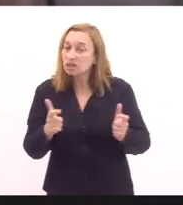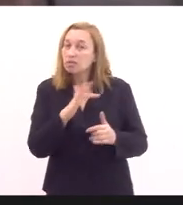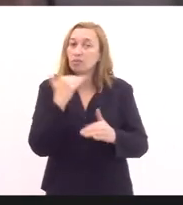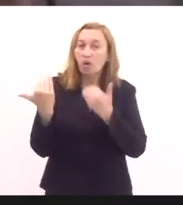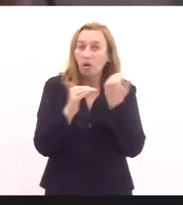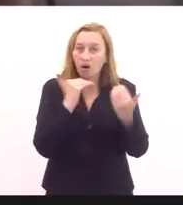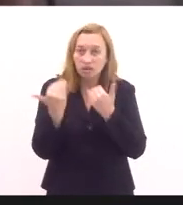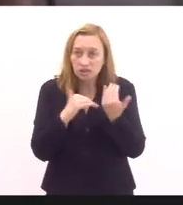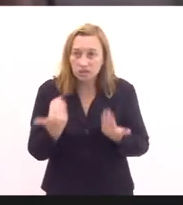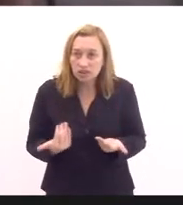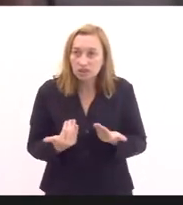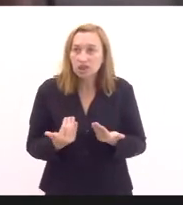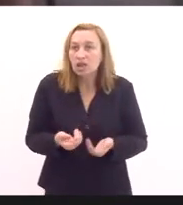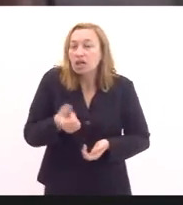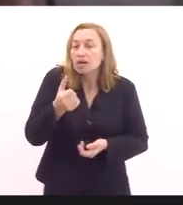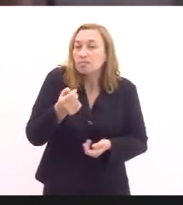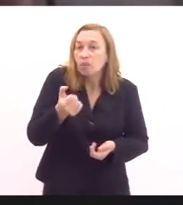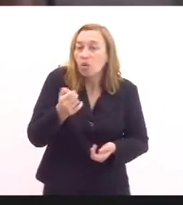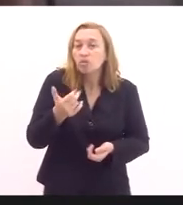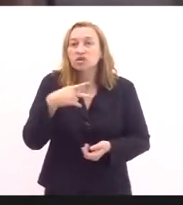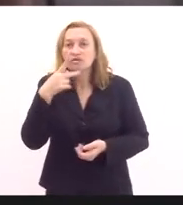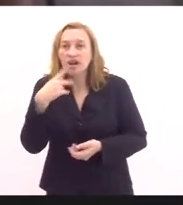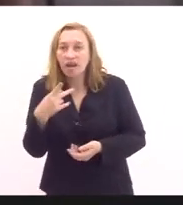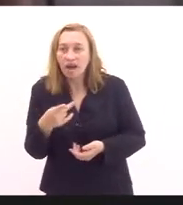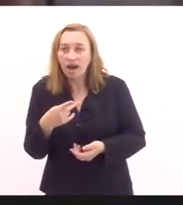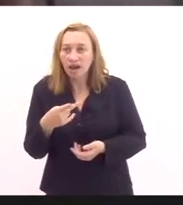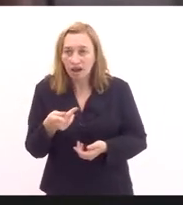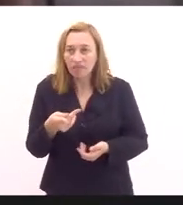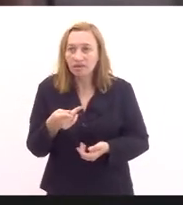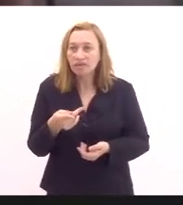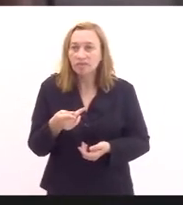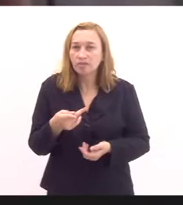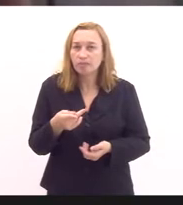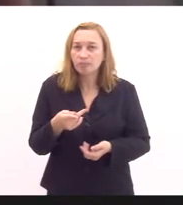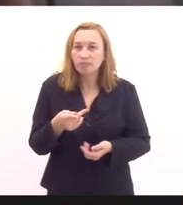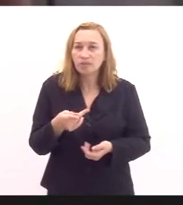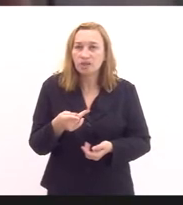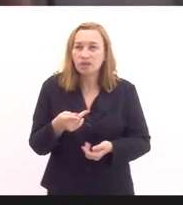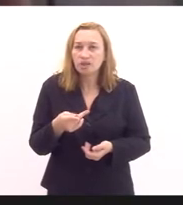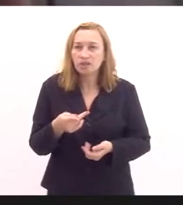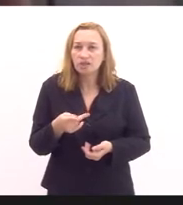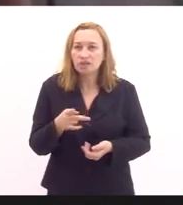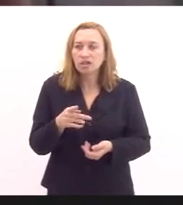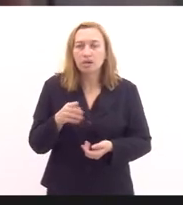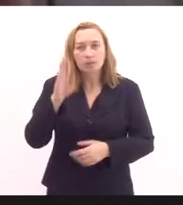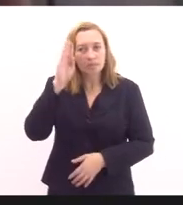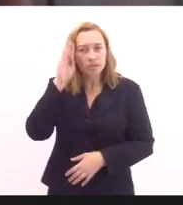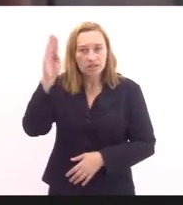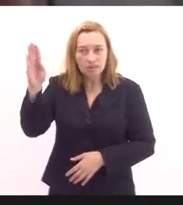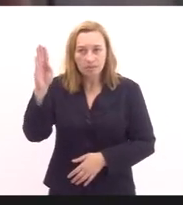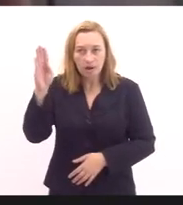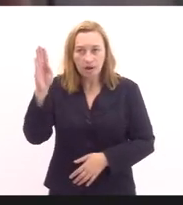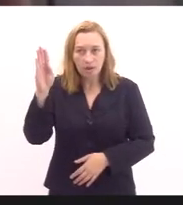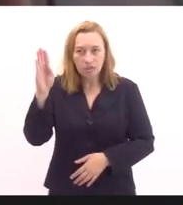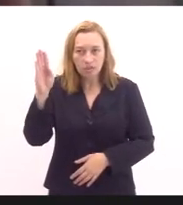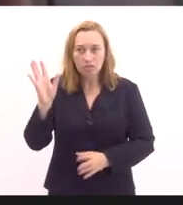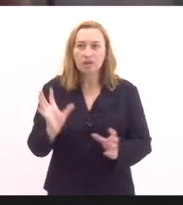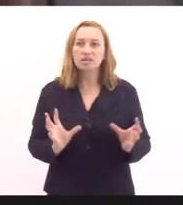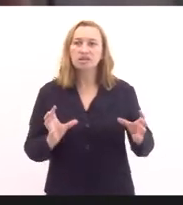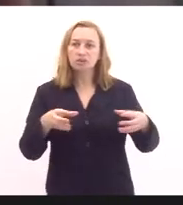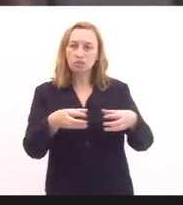externas né e pouco se falava poucos e palavras sobre prioridade de vacinação para essa